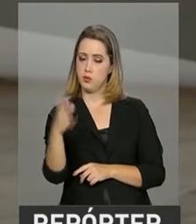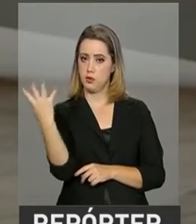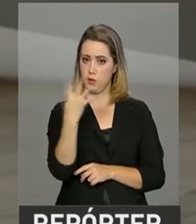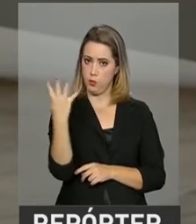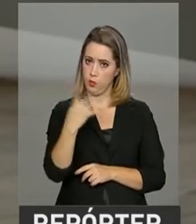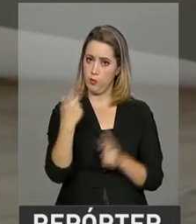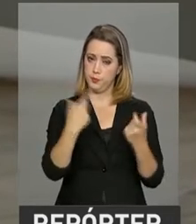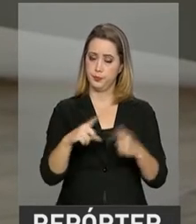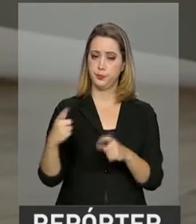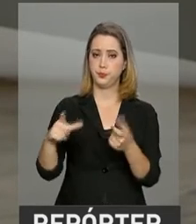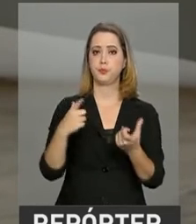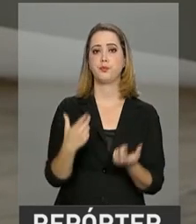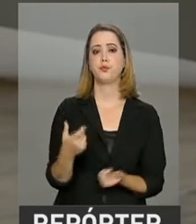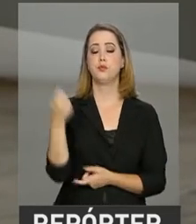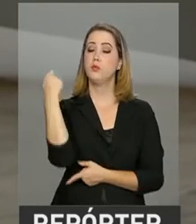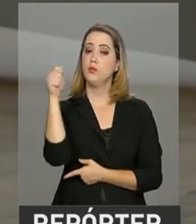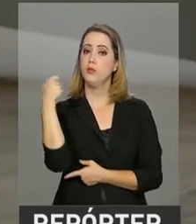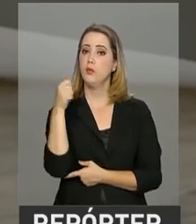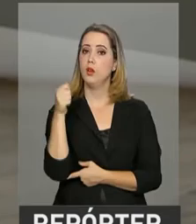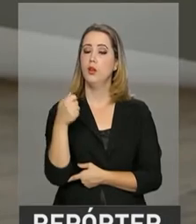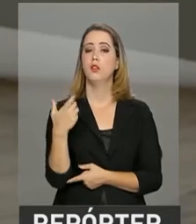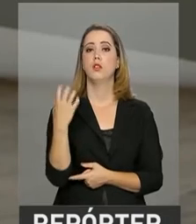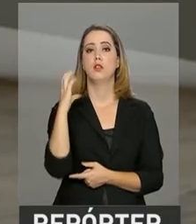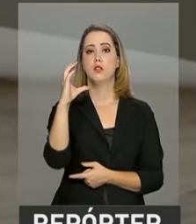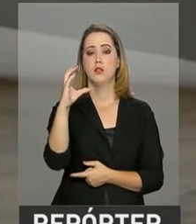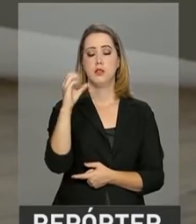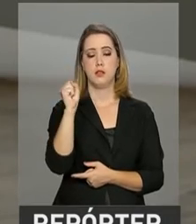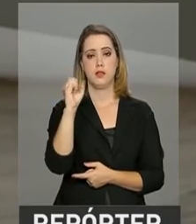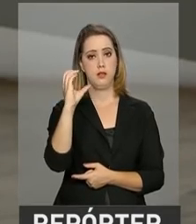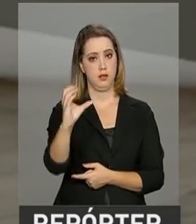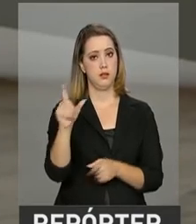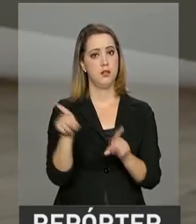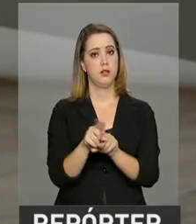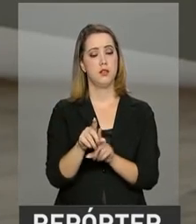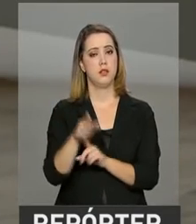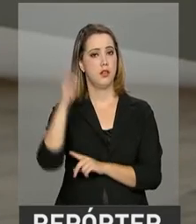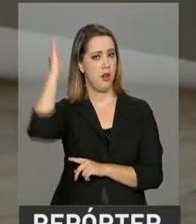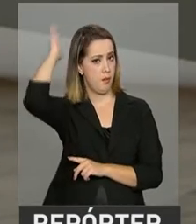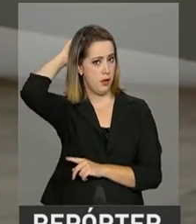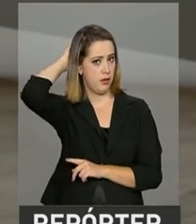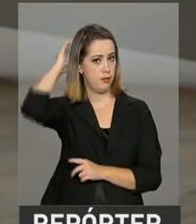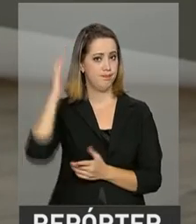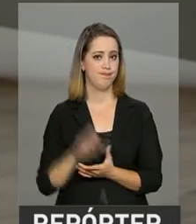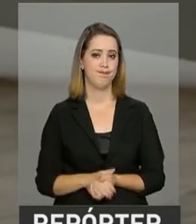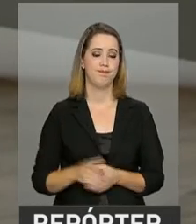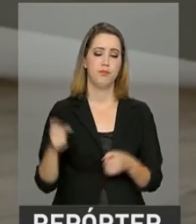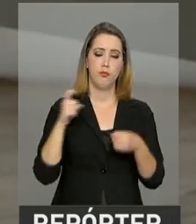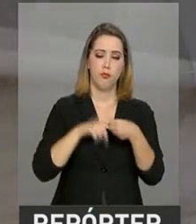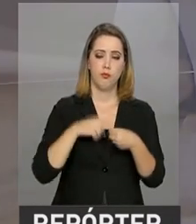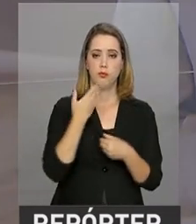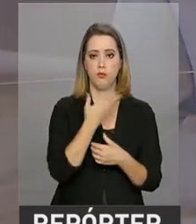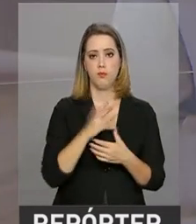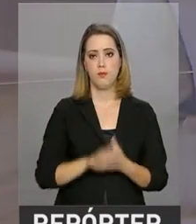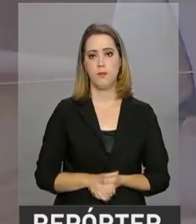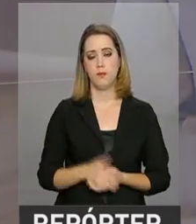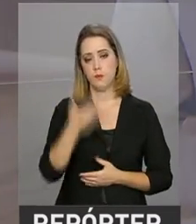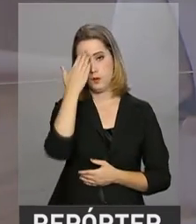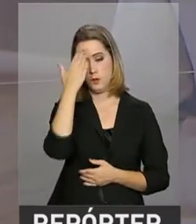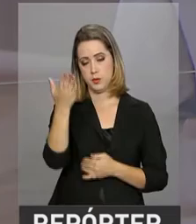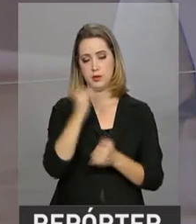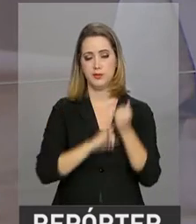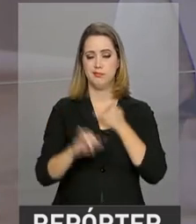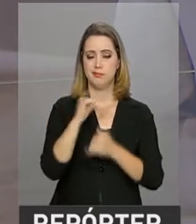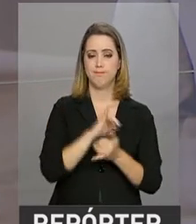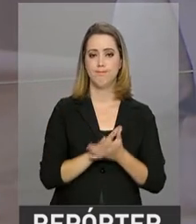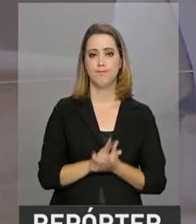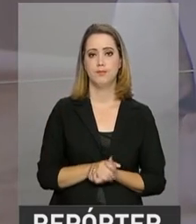abrange os estados do Rio Grande do Sul, Santa Catarina e Paraná. Eu volto com você no estúdio, Roberto. Muito obrigado, Paulo,